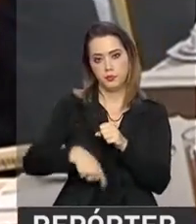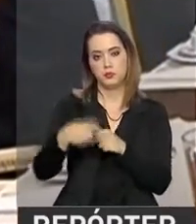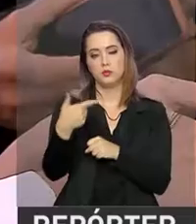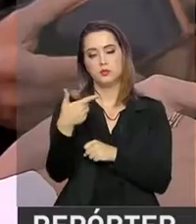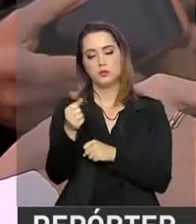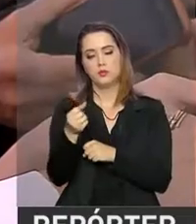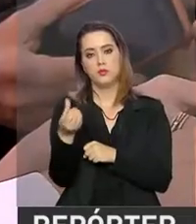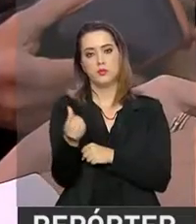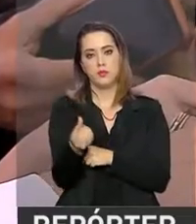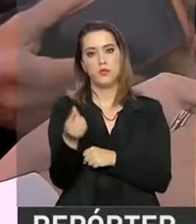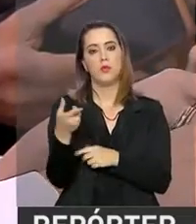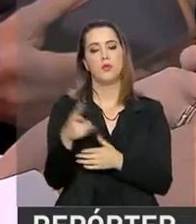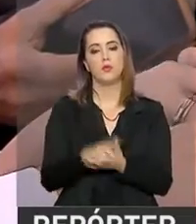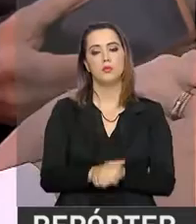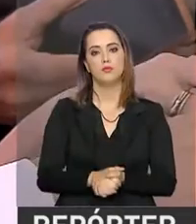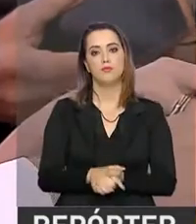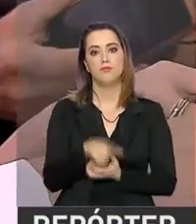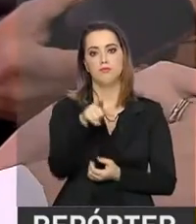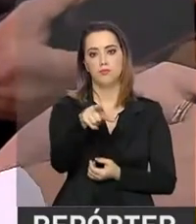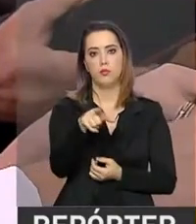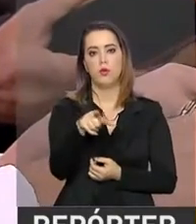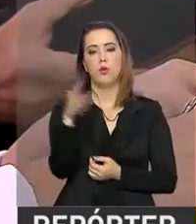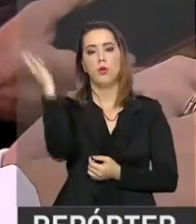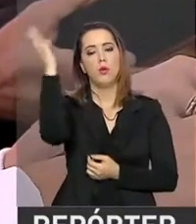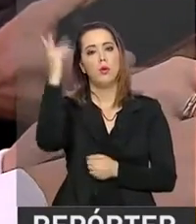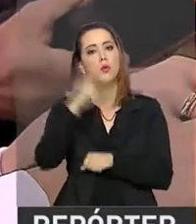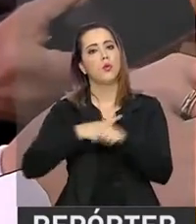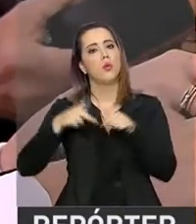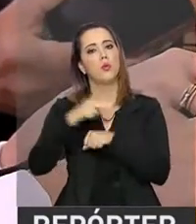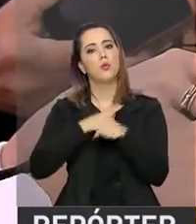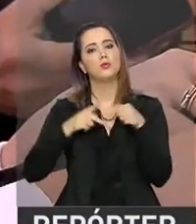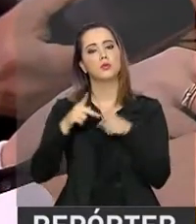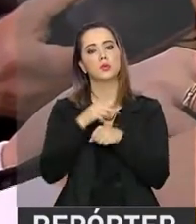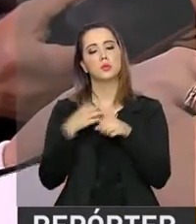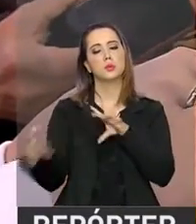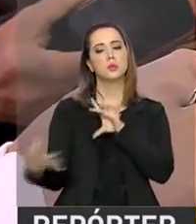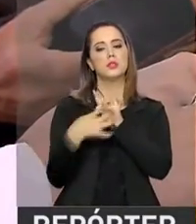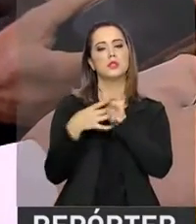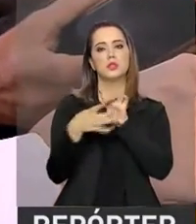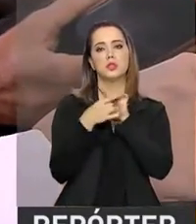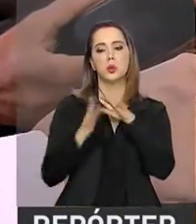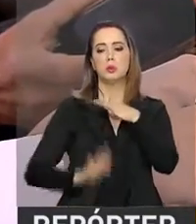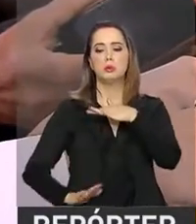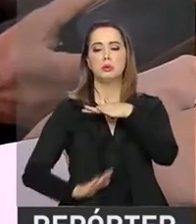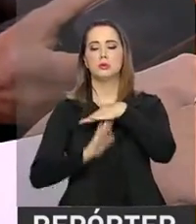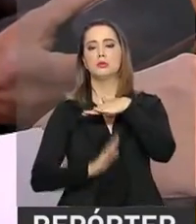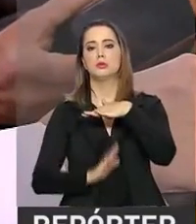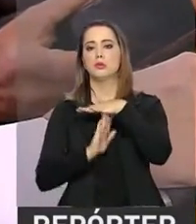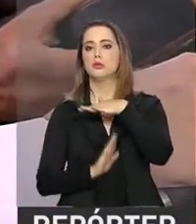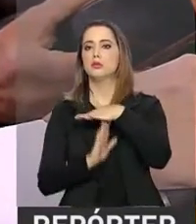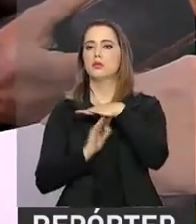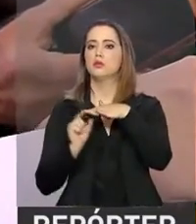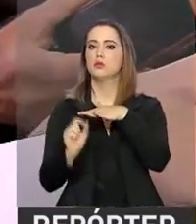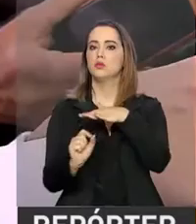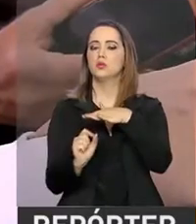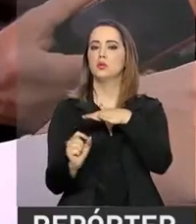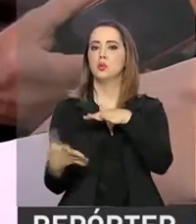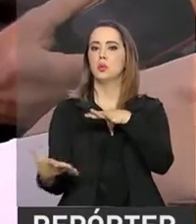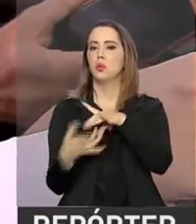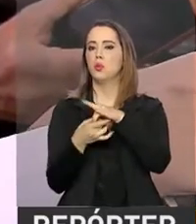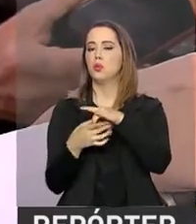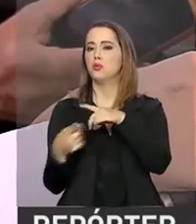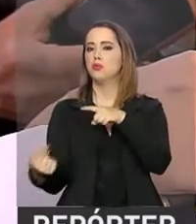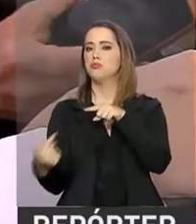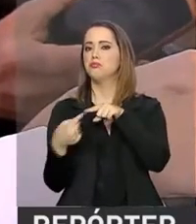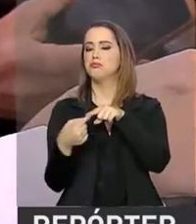2016 país não pode ficar veiculado o seu o seu o seu limite de gastos a não pode ficar